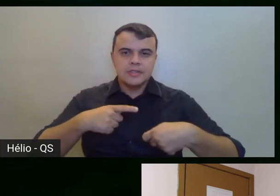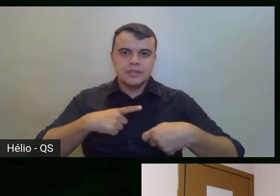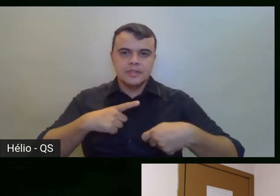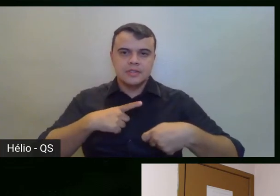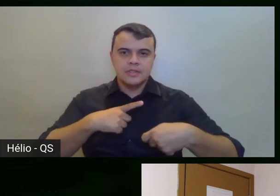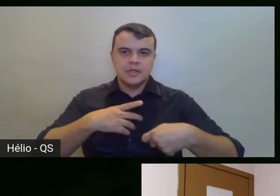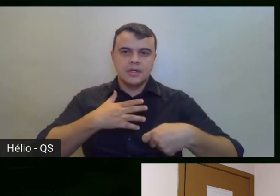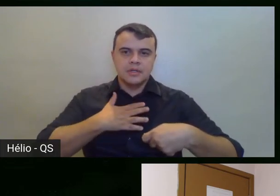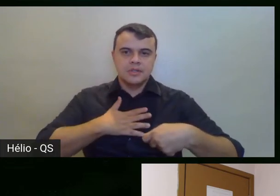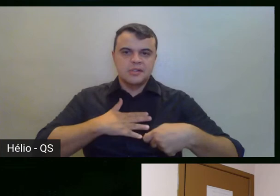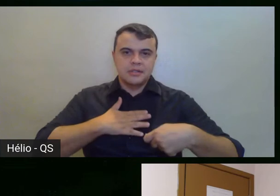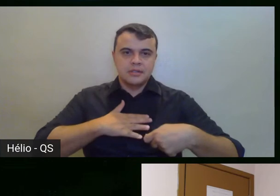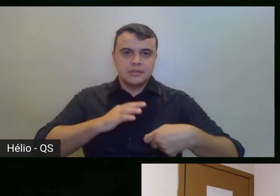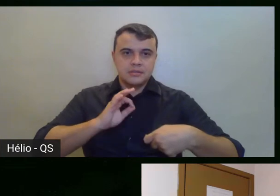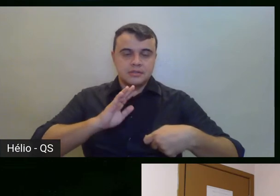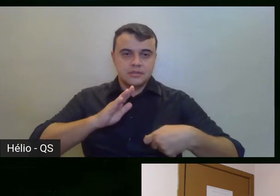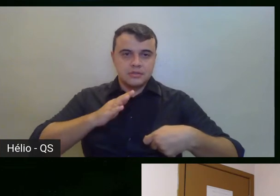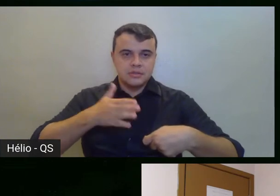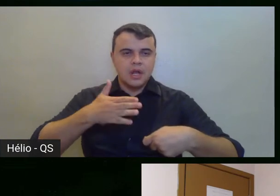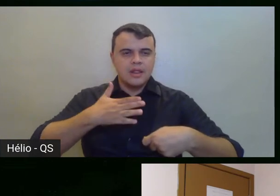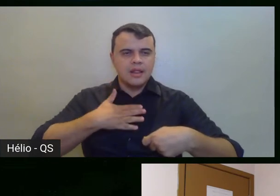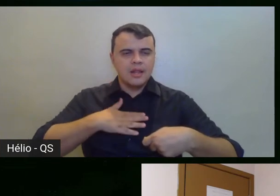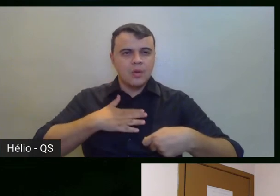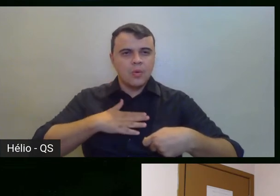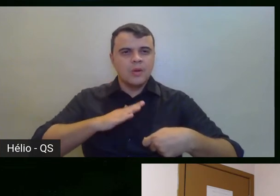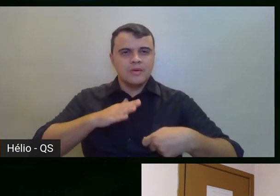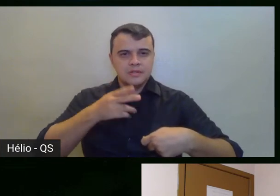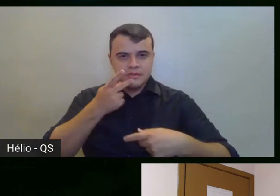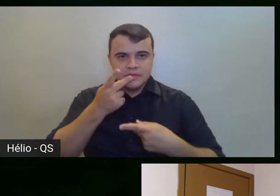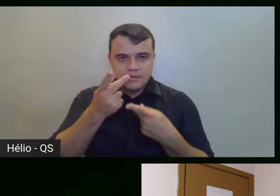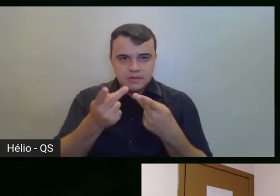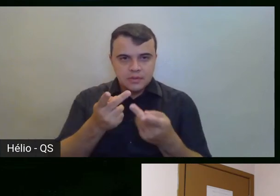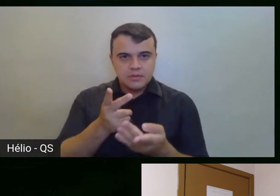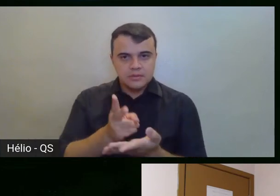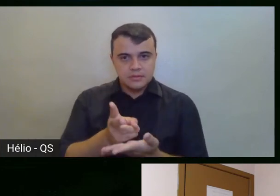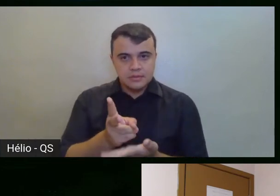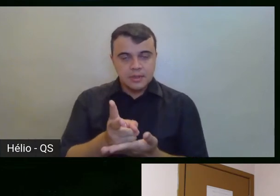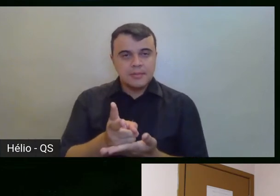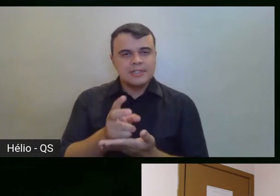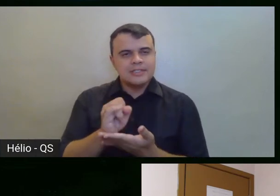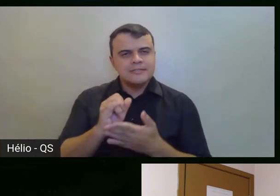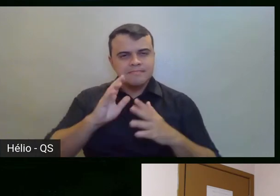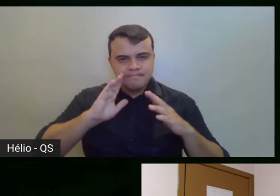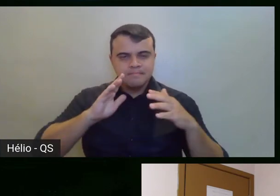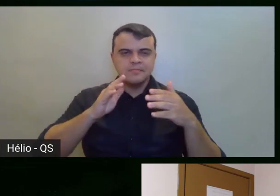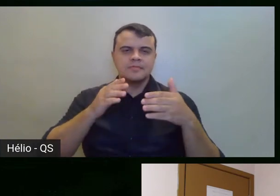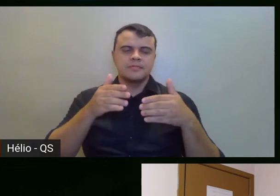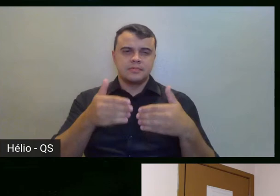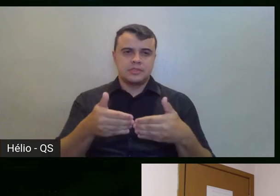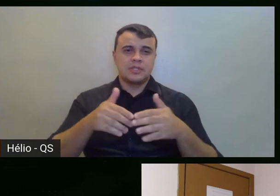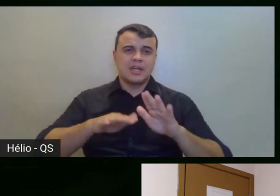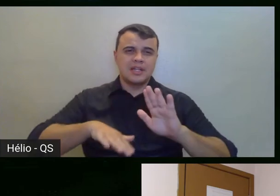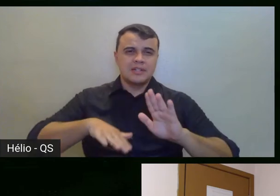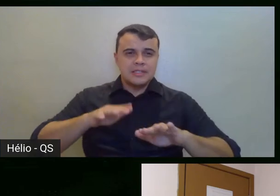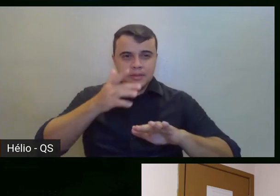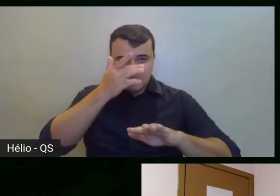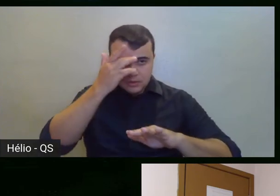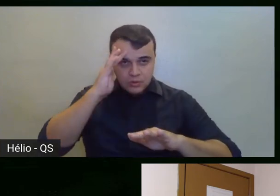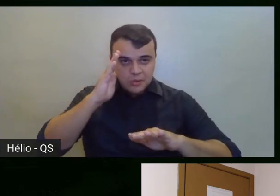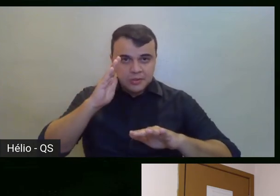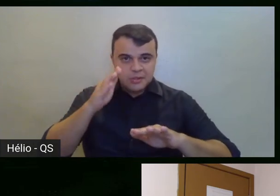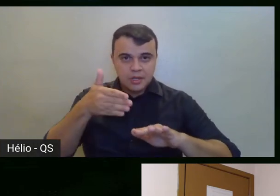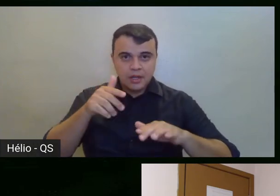sua zona de conforto que é um dos é uma das coisas que a gente falou bastante e se dedicar né E tem pessoas que já tem se